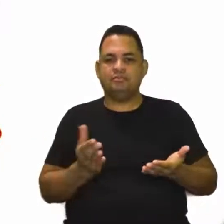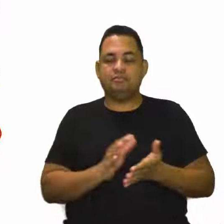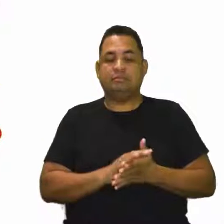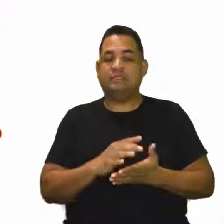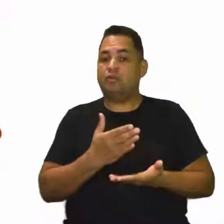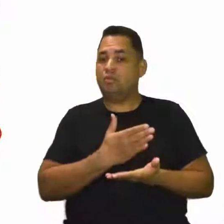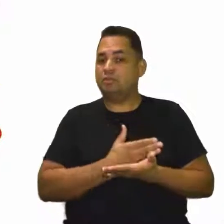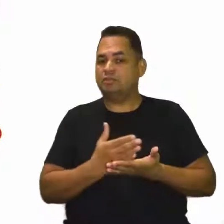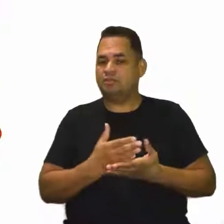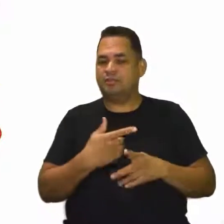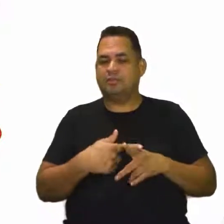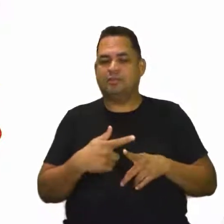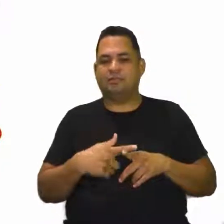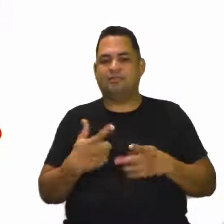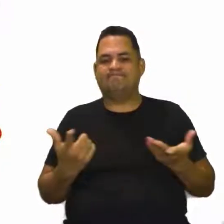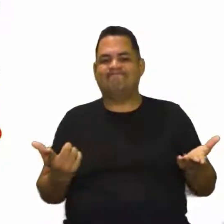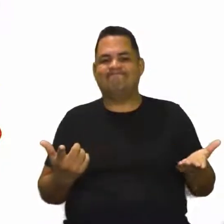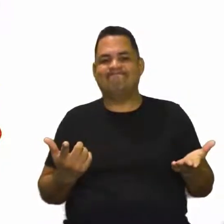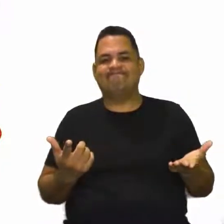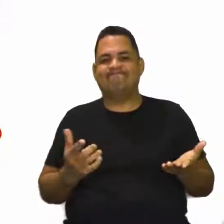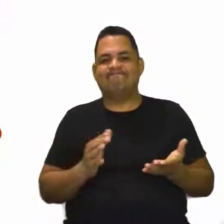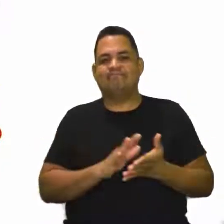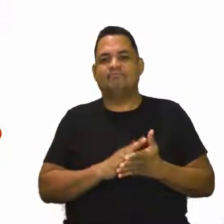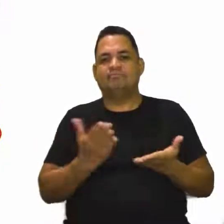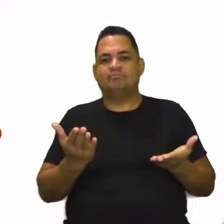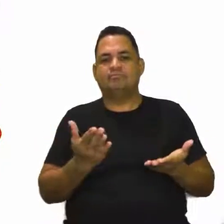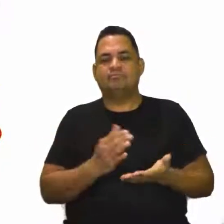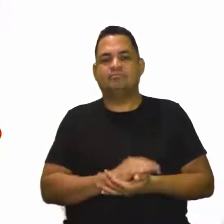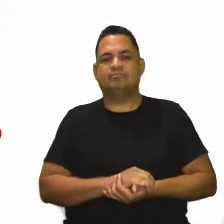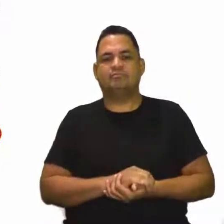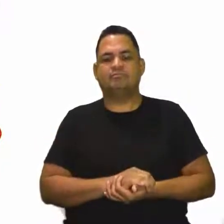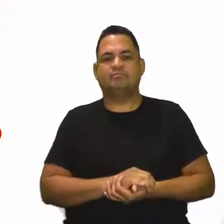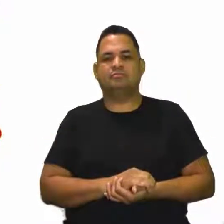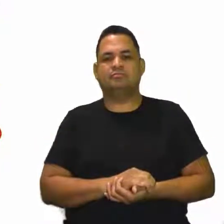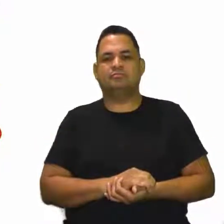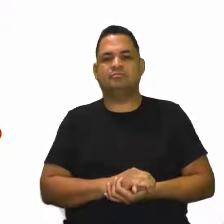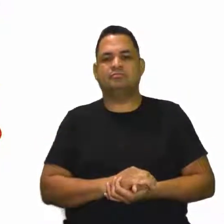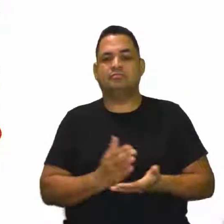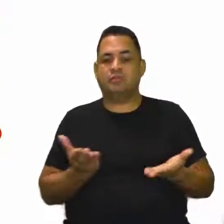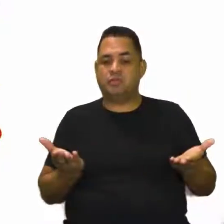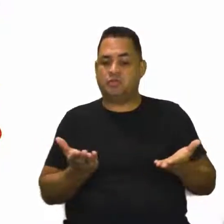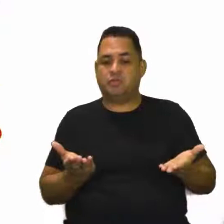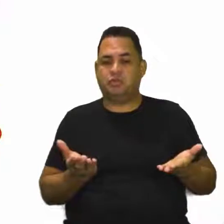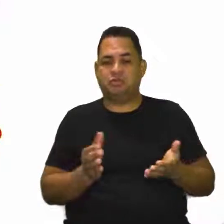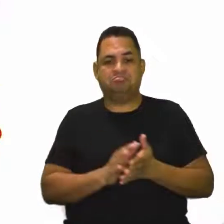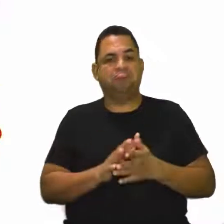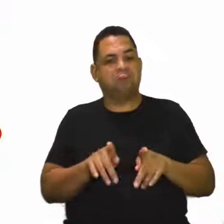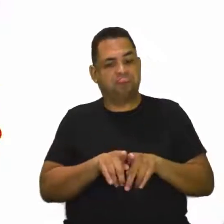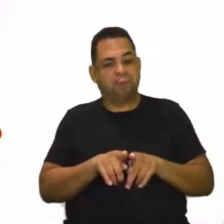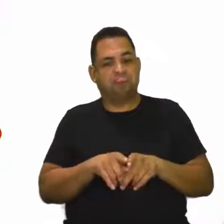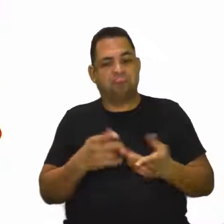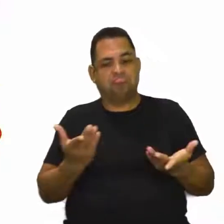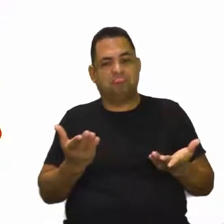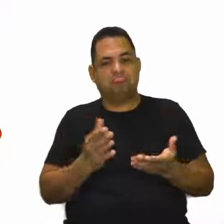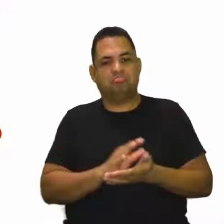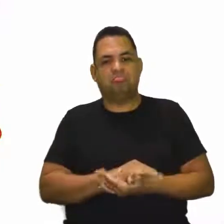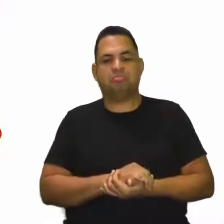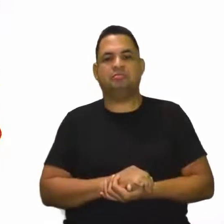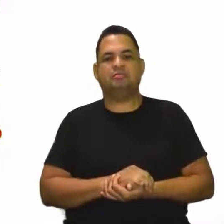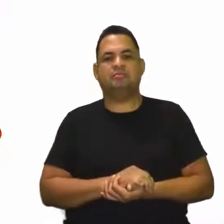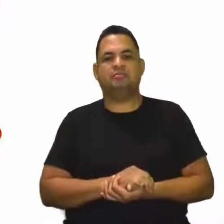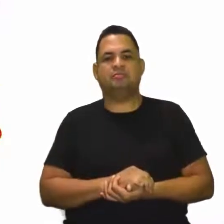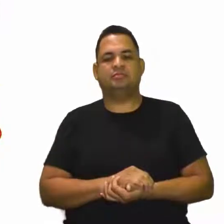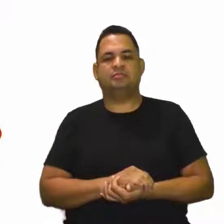pega. É aquela coisa, né? Mexeu com todos. Hoje é assim, né? É um por todos e todos por